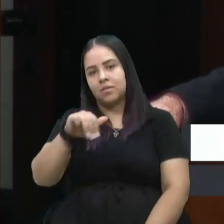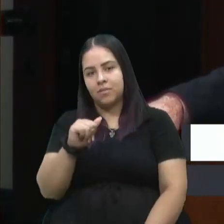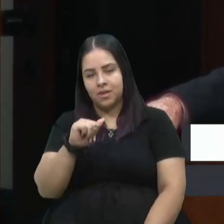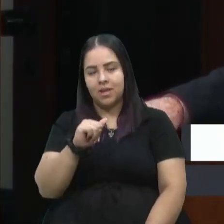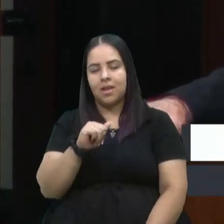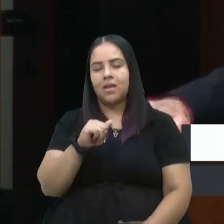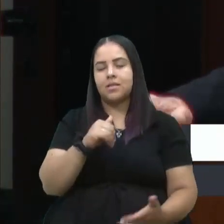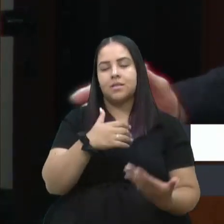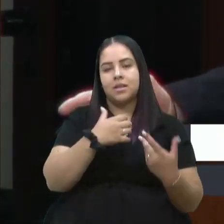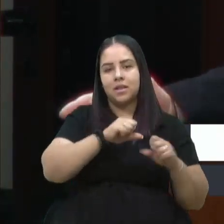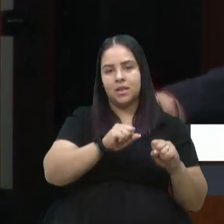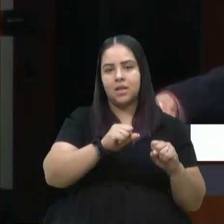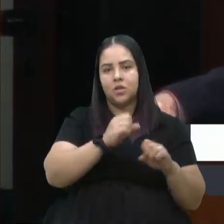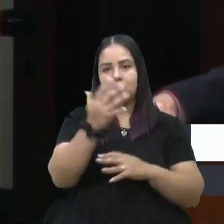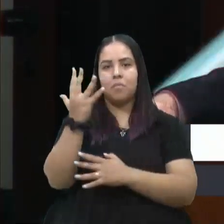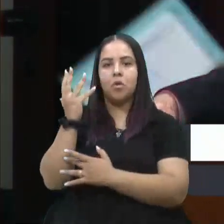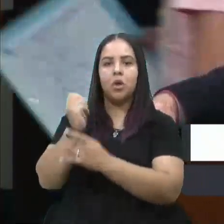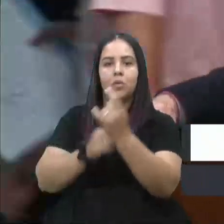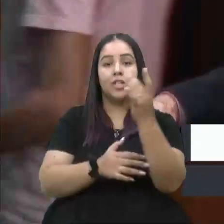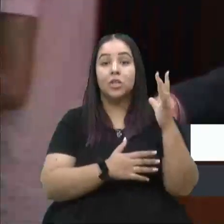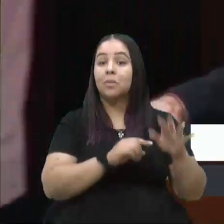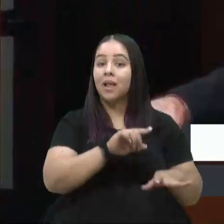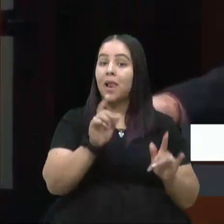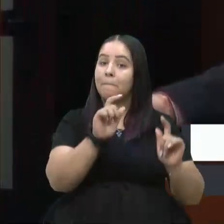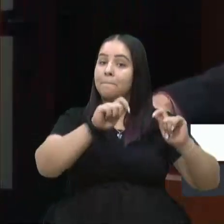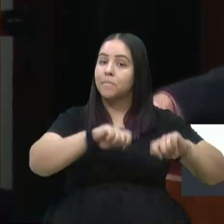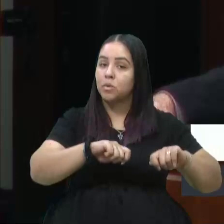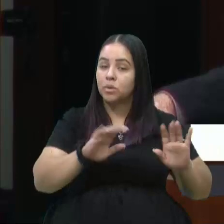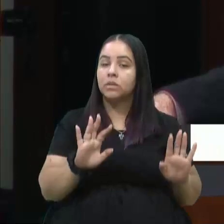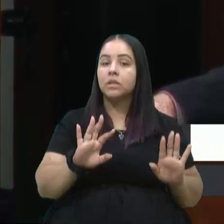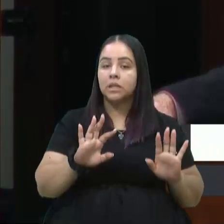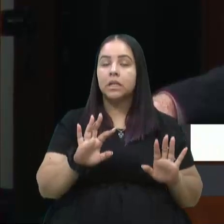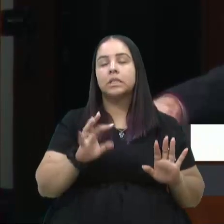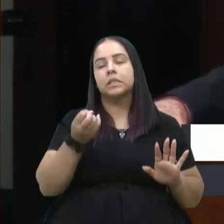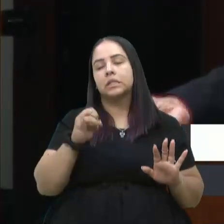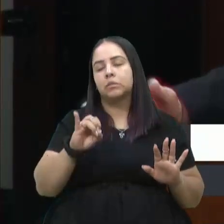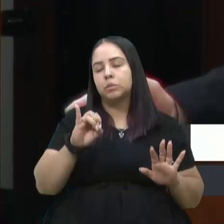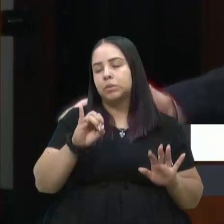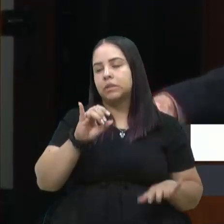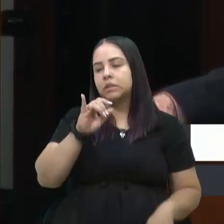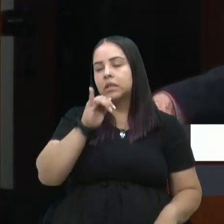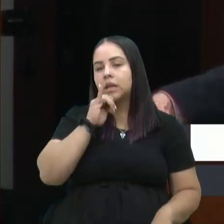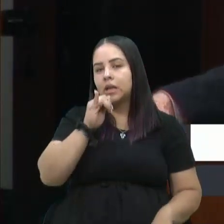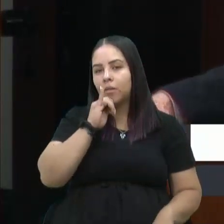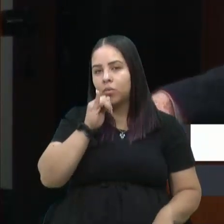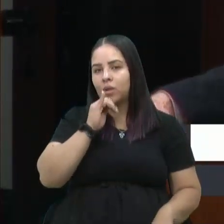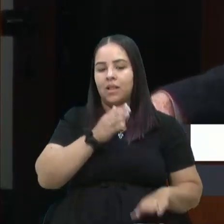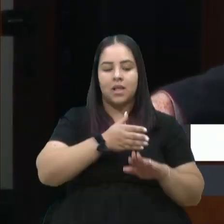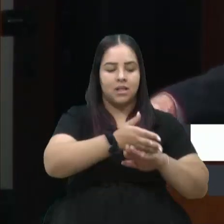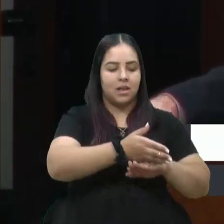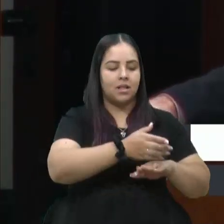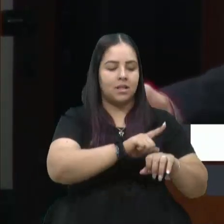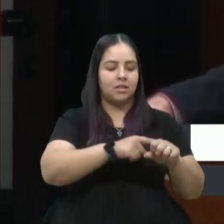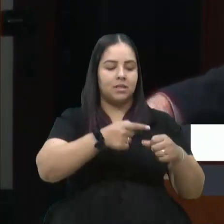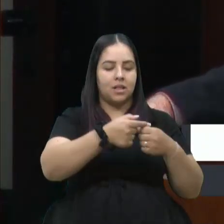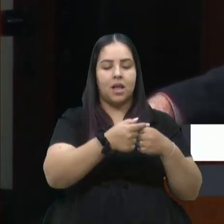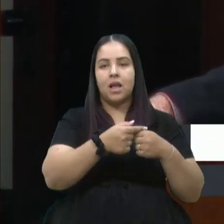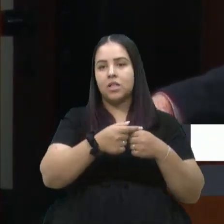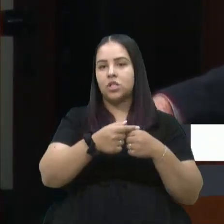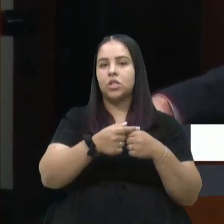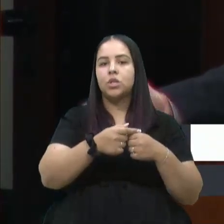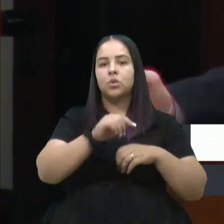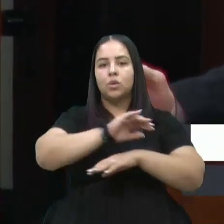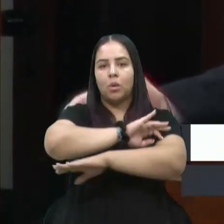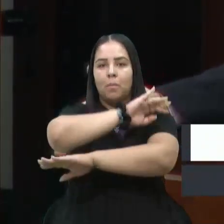possibilidade dela, em pontos estratégicos, por exemplo, na entrada da cidade, nos pavilhões da Festa da Uva, em alguns